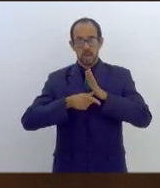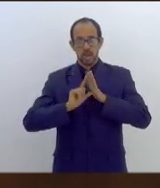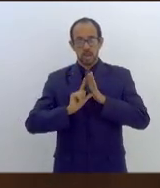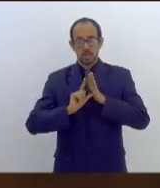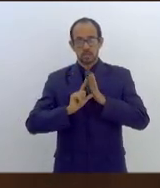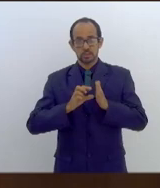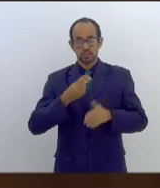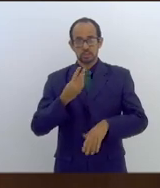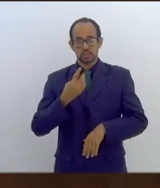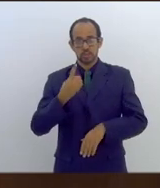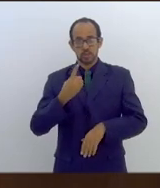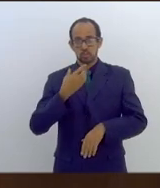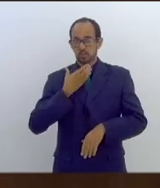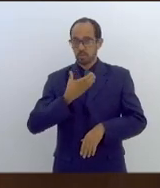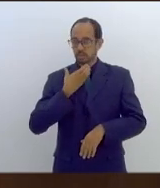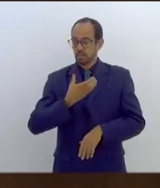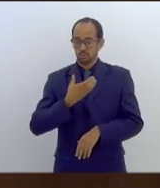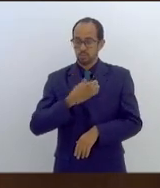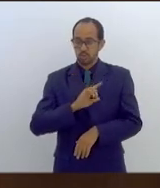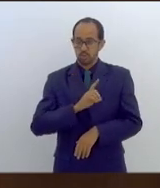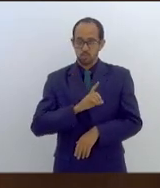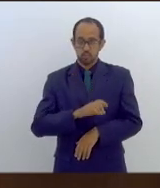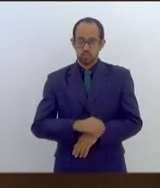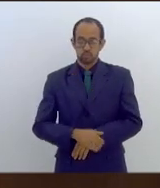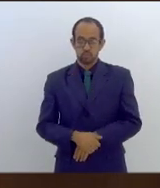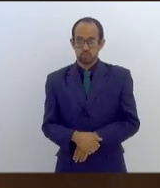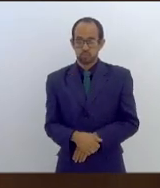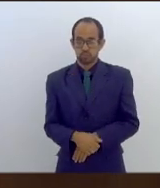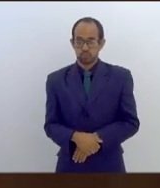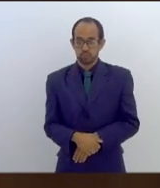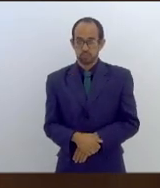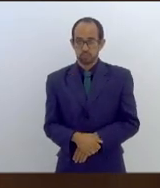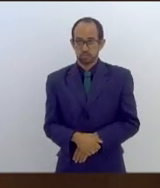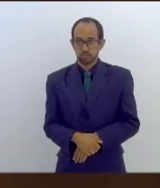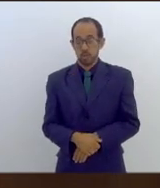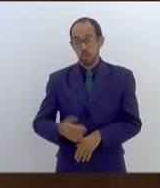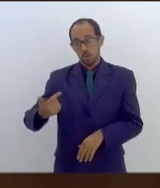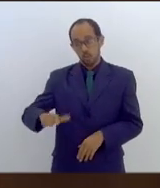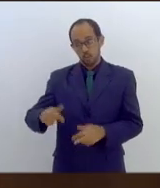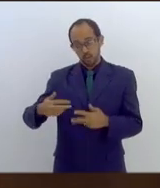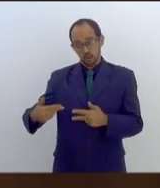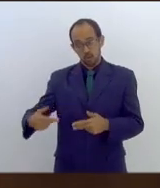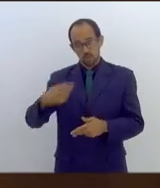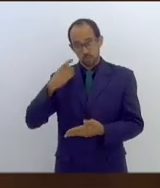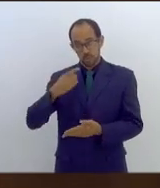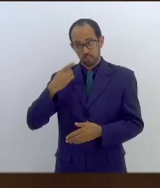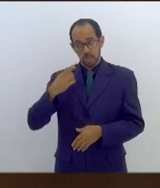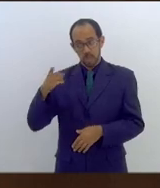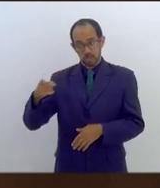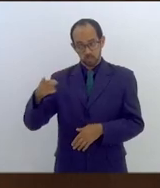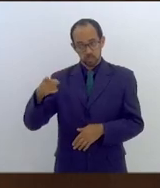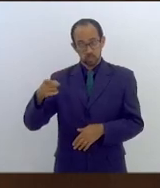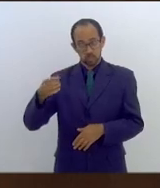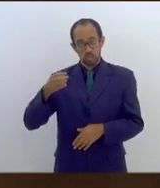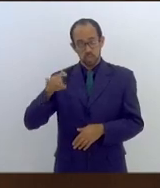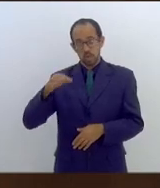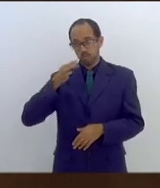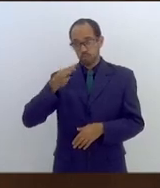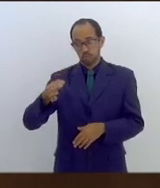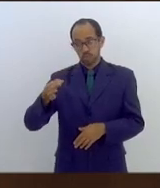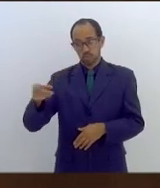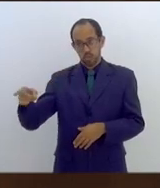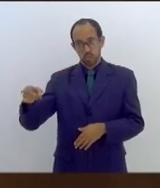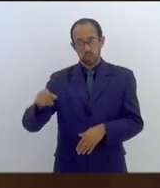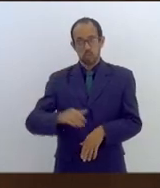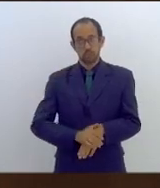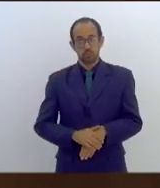31 de dezembro. 31 de dezembro. Ainda tem mais, deputado, só como sugestão a Vossa Excelência.